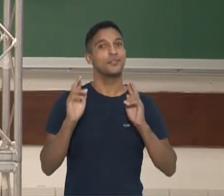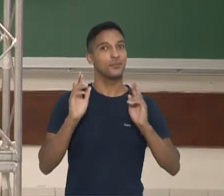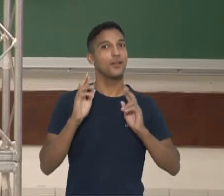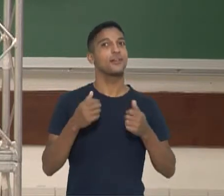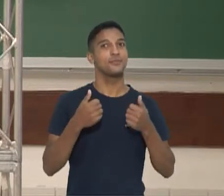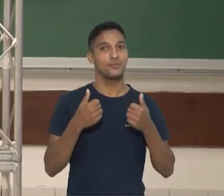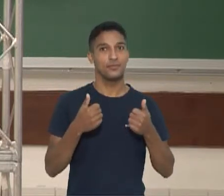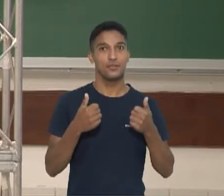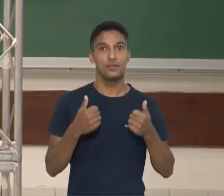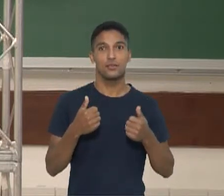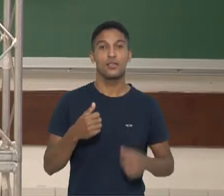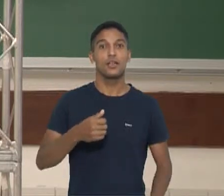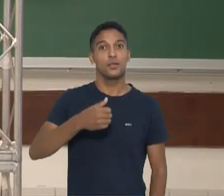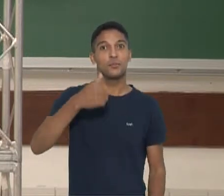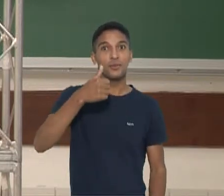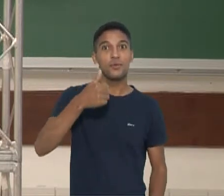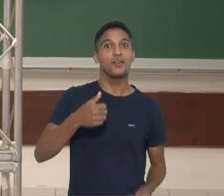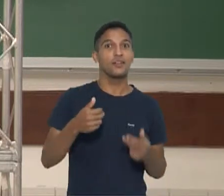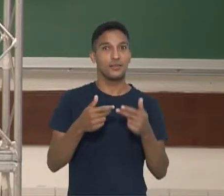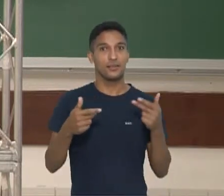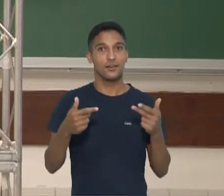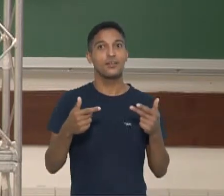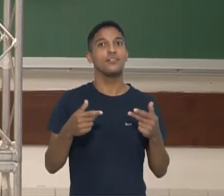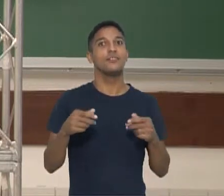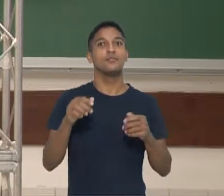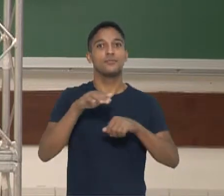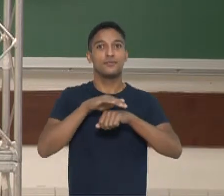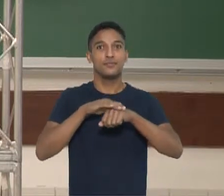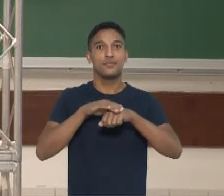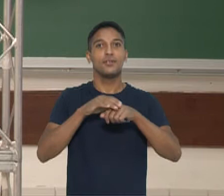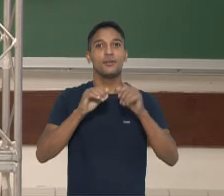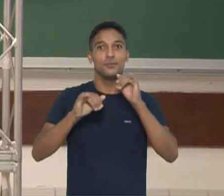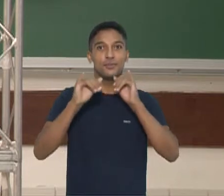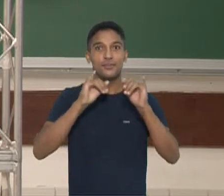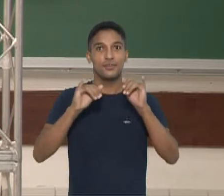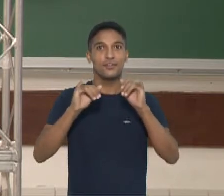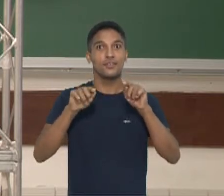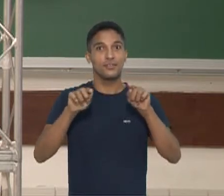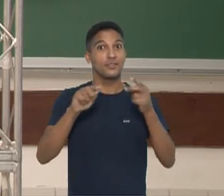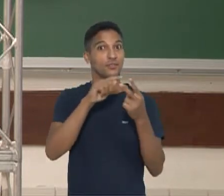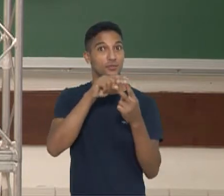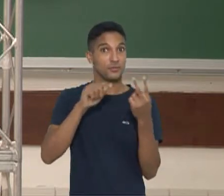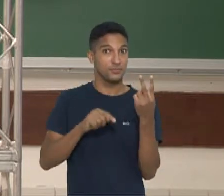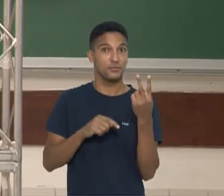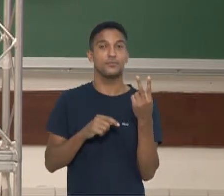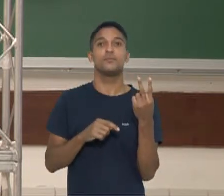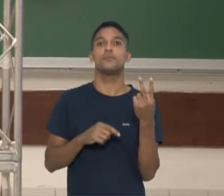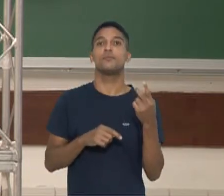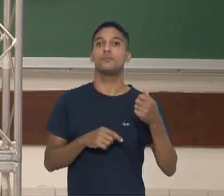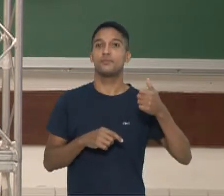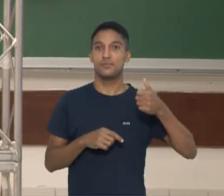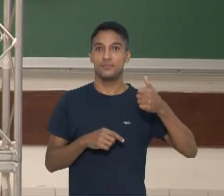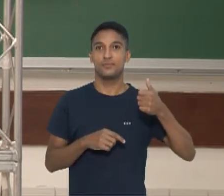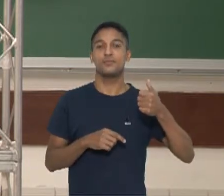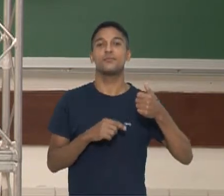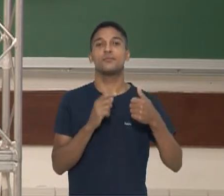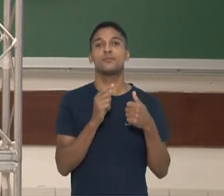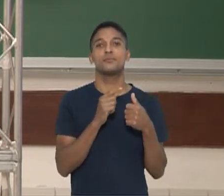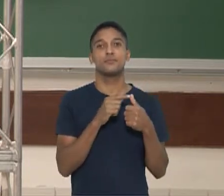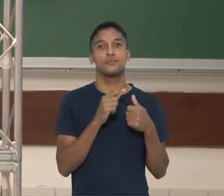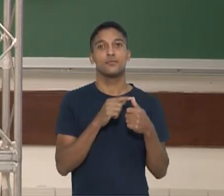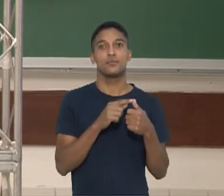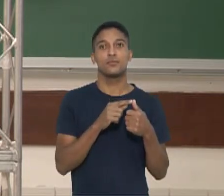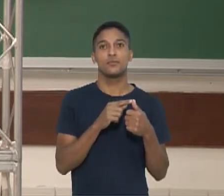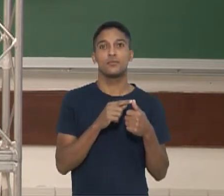A primeira coisa que eu gostaria de falar com vocês são dois recadinhos. Primeiro, para quem apenas está